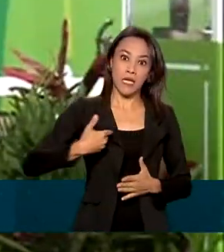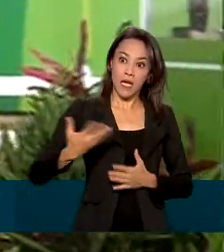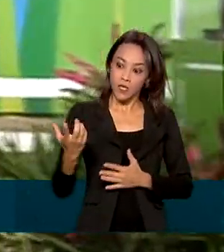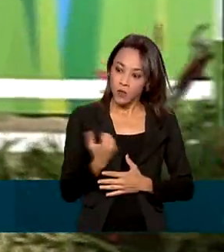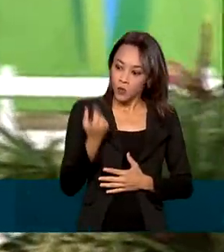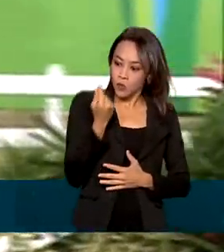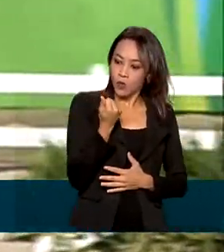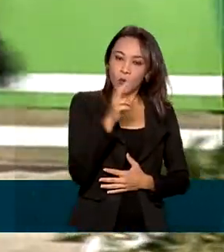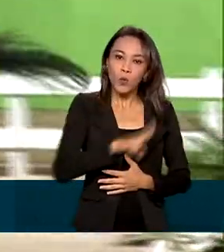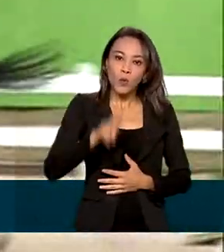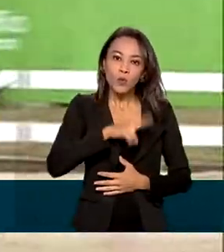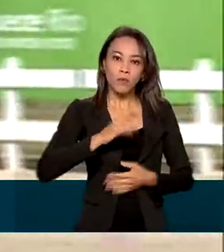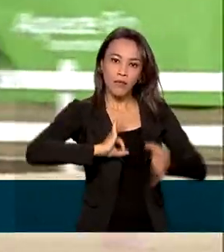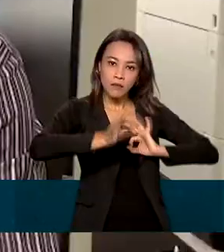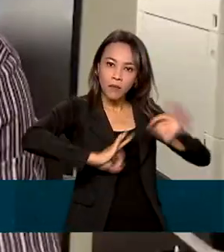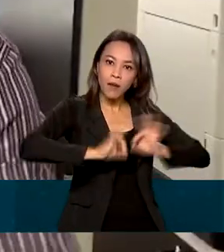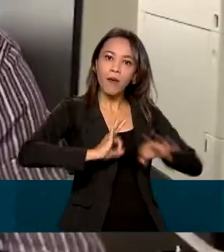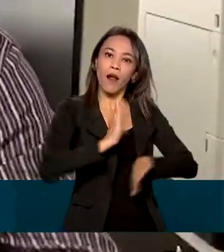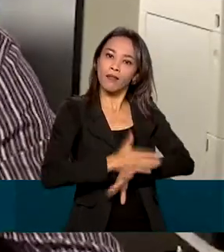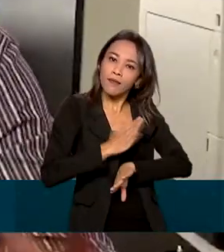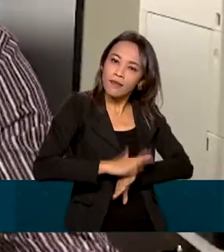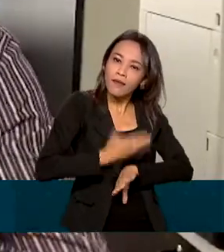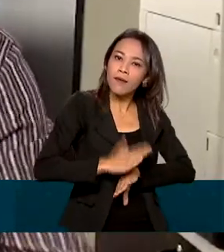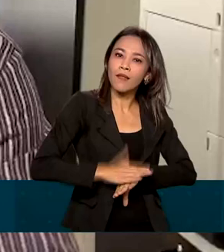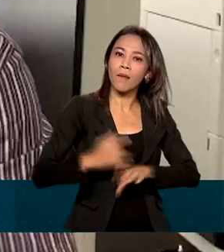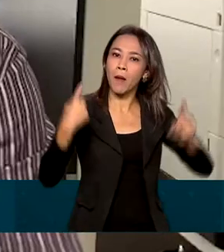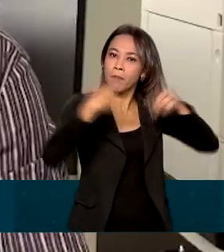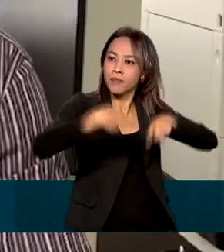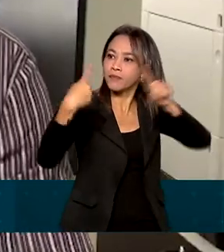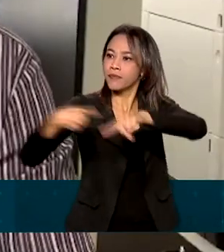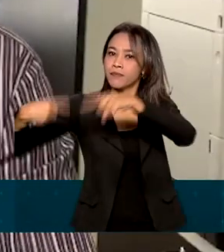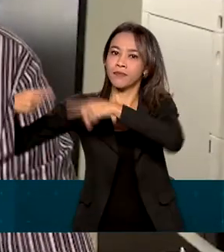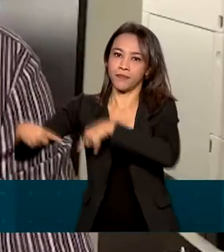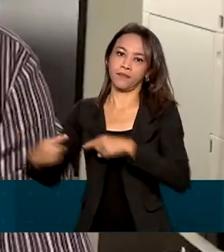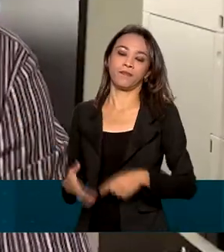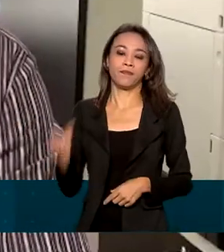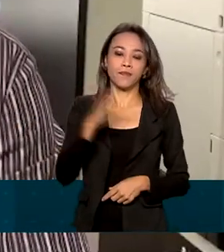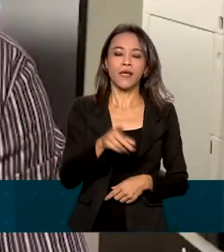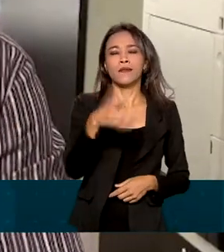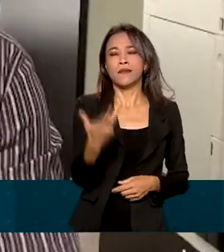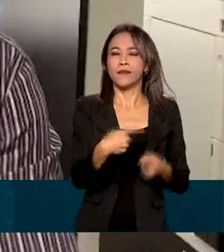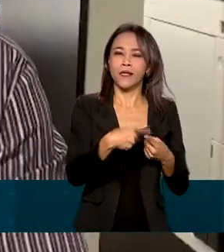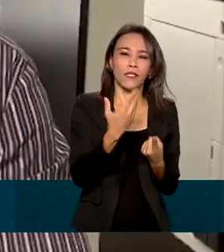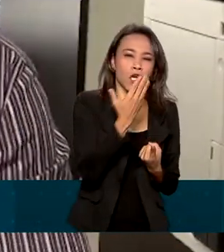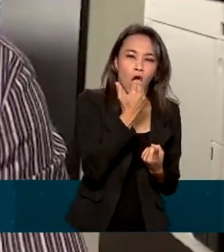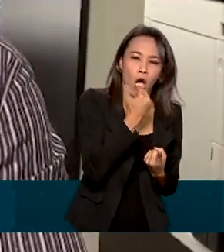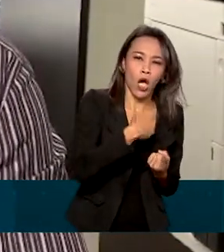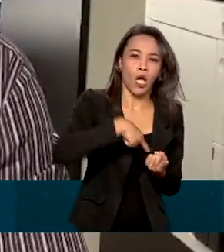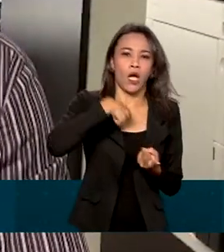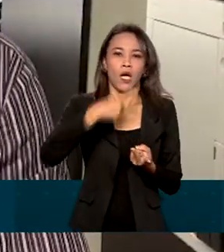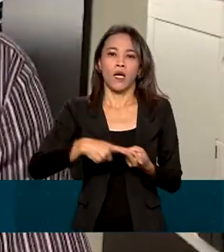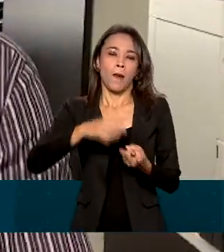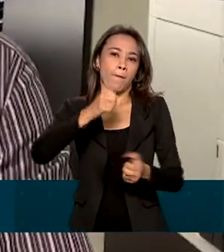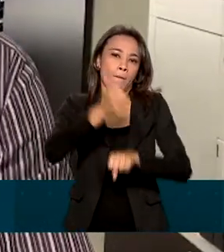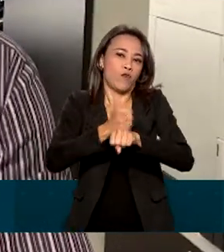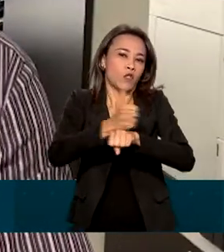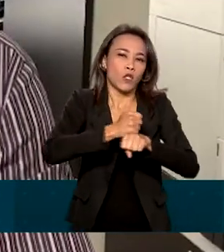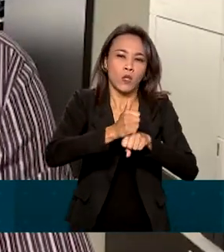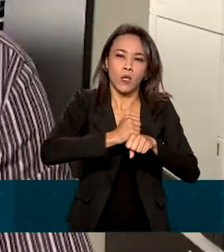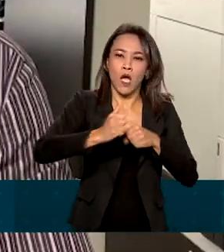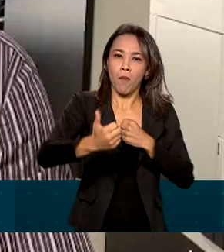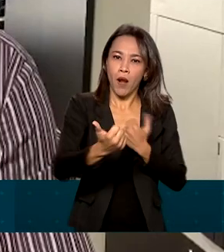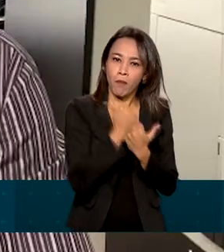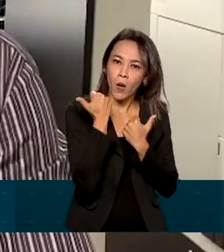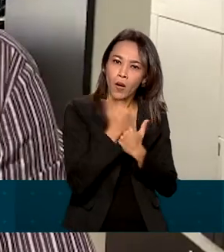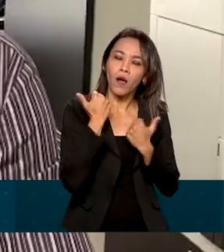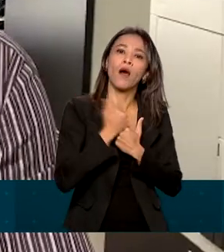se preparar em todas as competições seja em suplementação alimentar em sua equipe multidisciplinar então